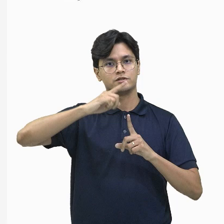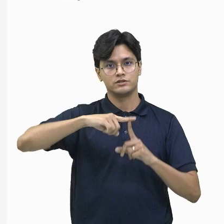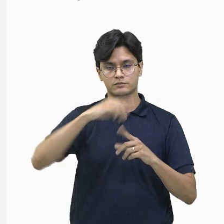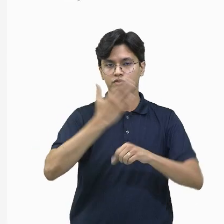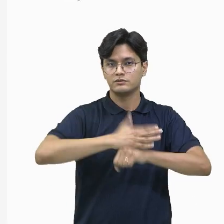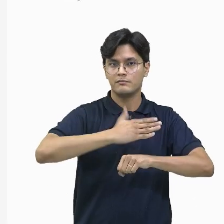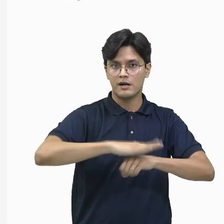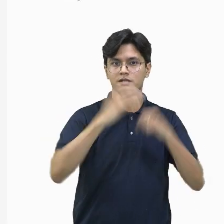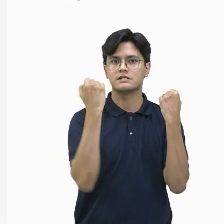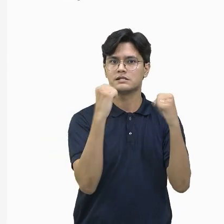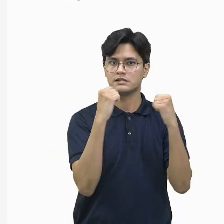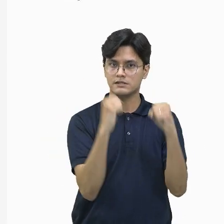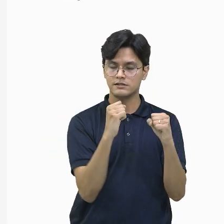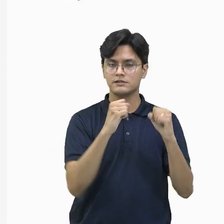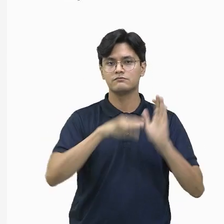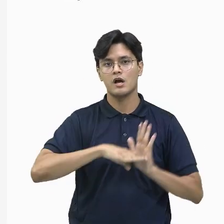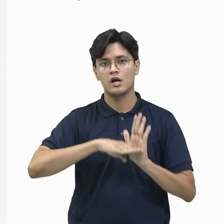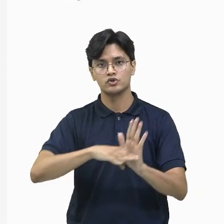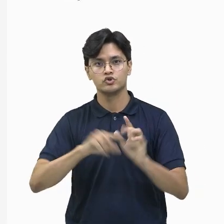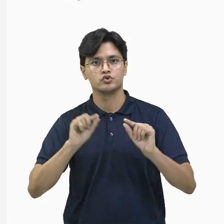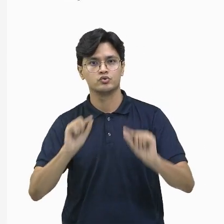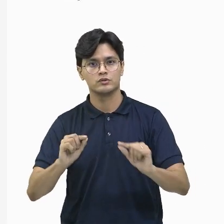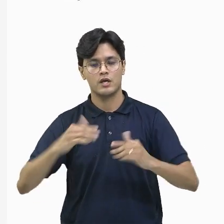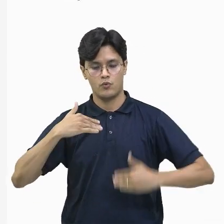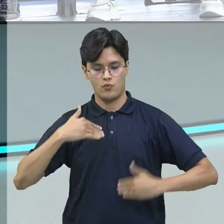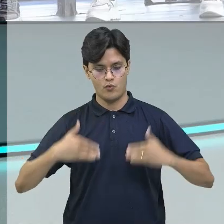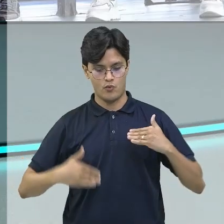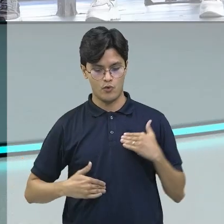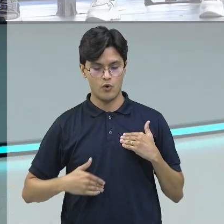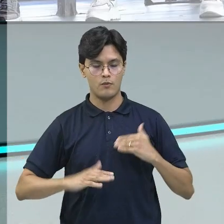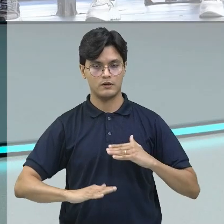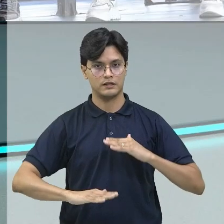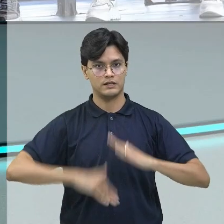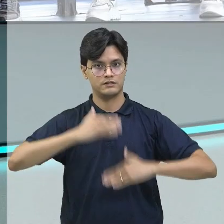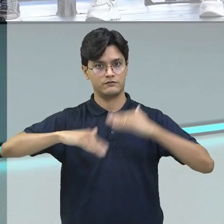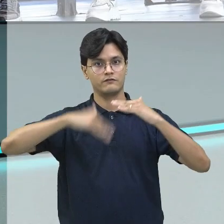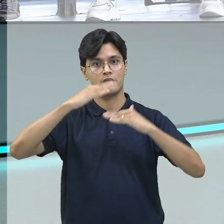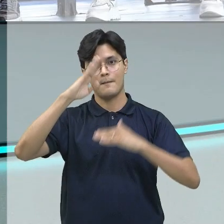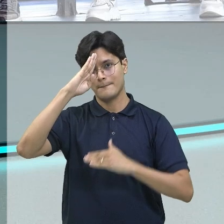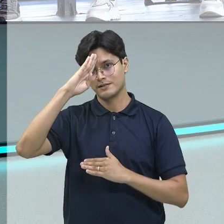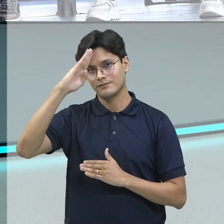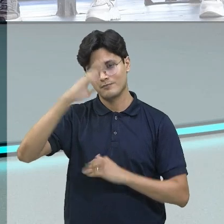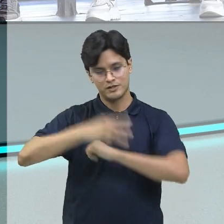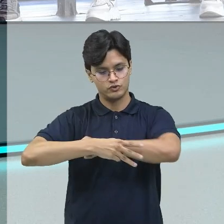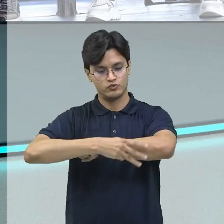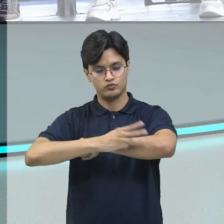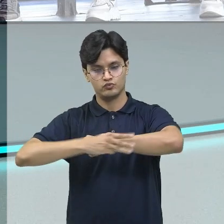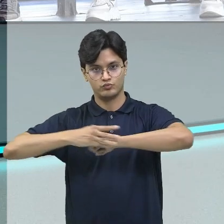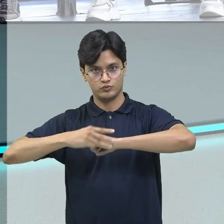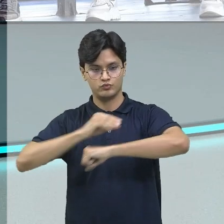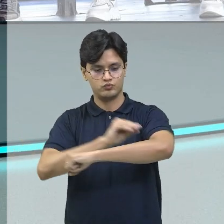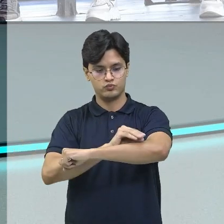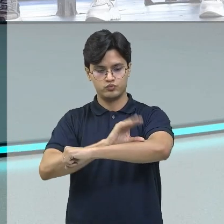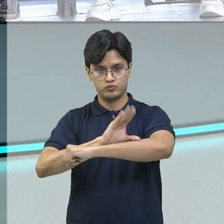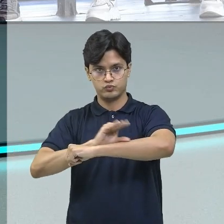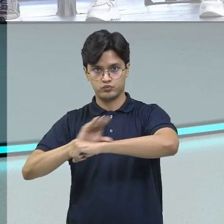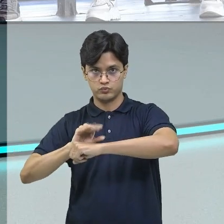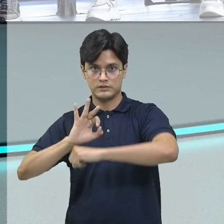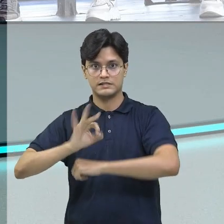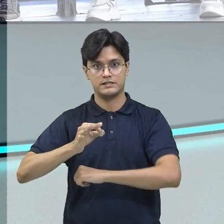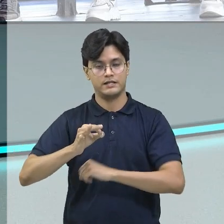trabalhar bastante o nosso corpo, principalmente a questão dos músculos, tá certo? Muito